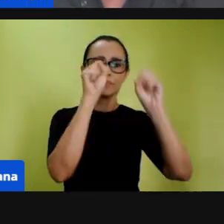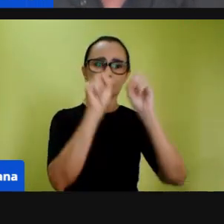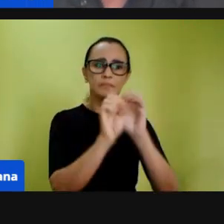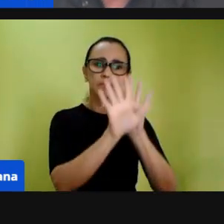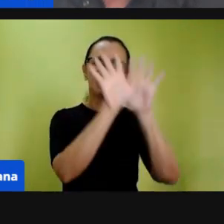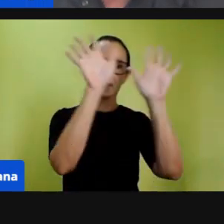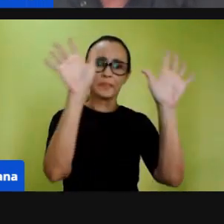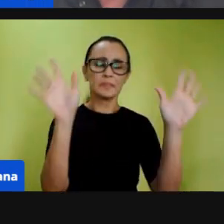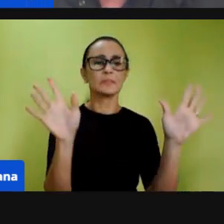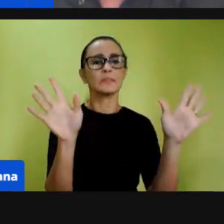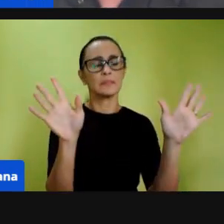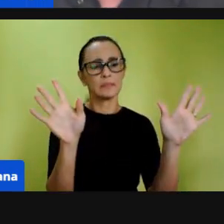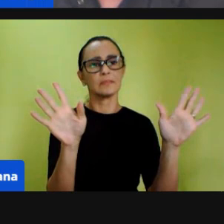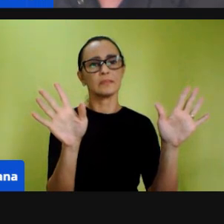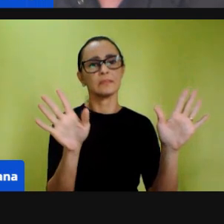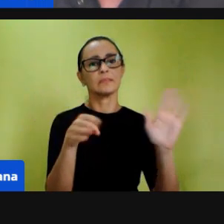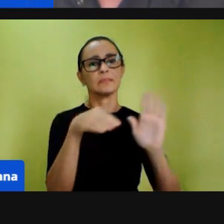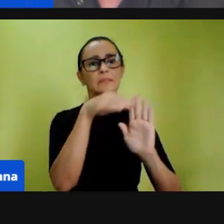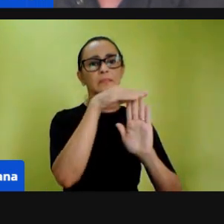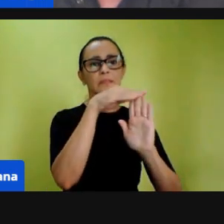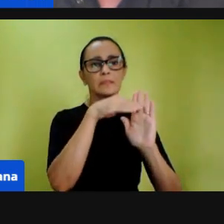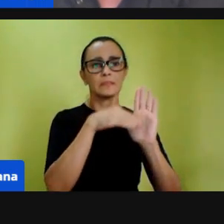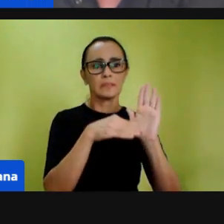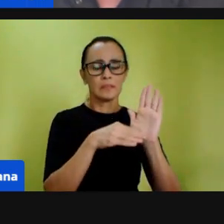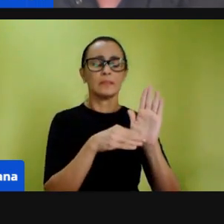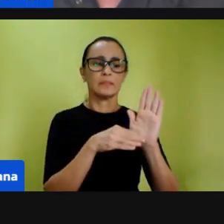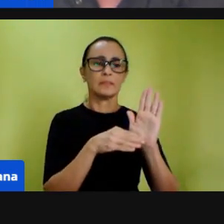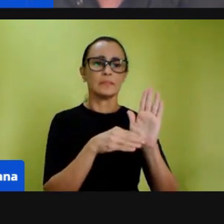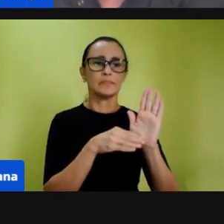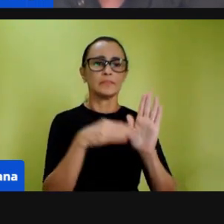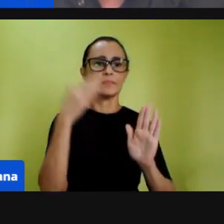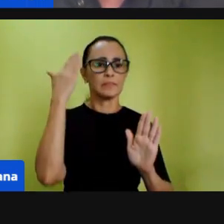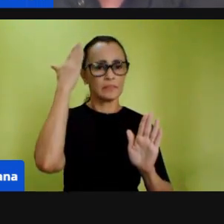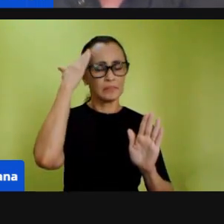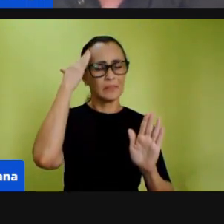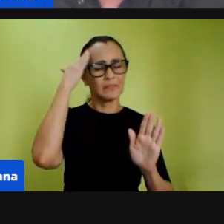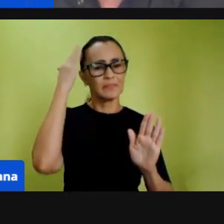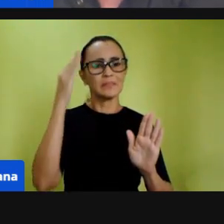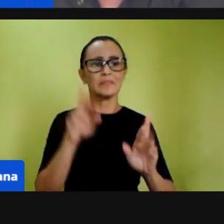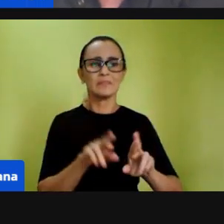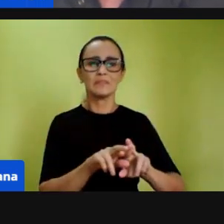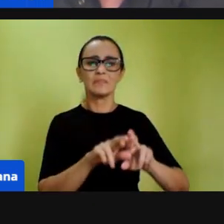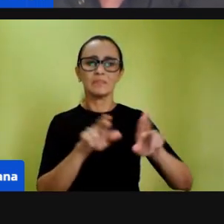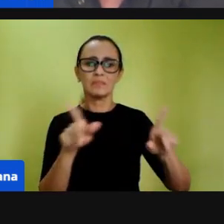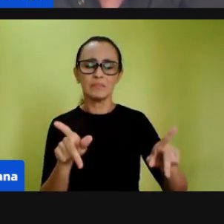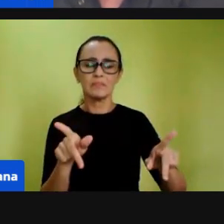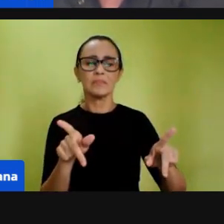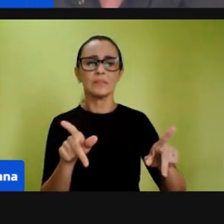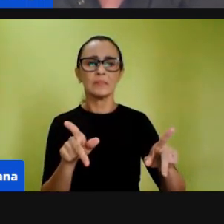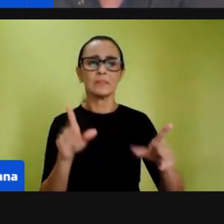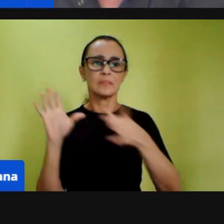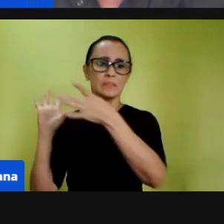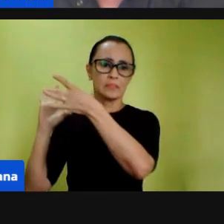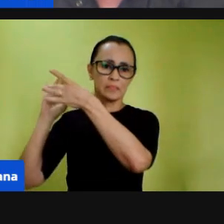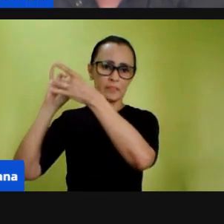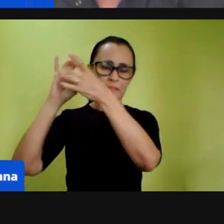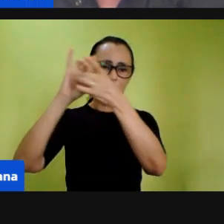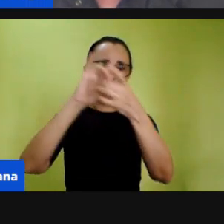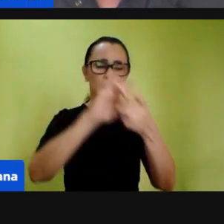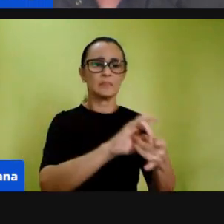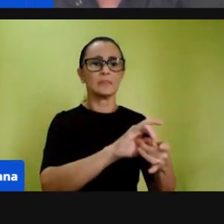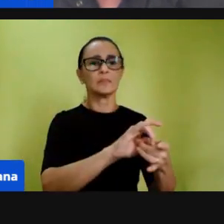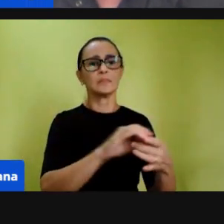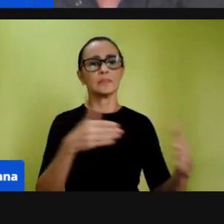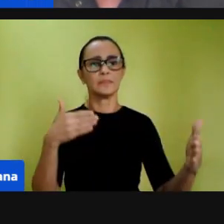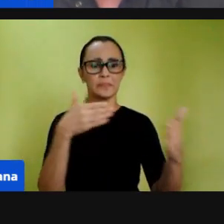desses diferentes espaços, dessas diferentes temporalidades, em vista também das próprias limitações